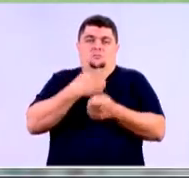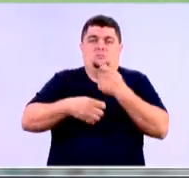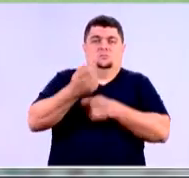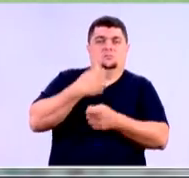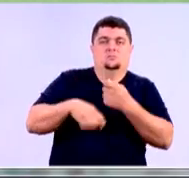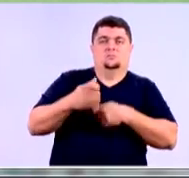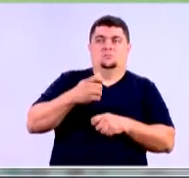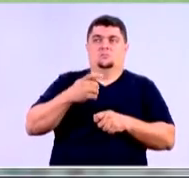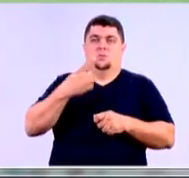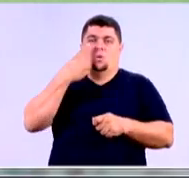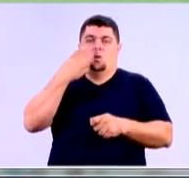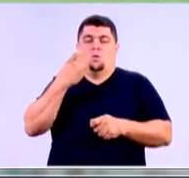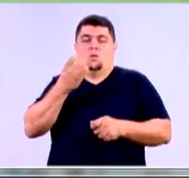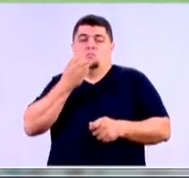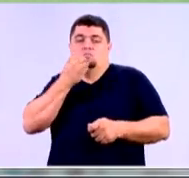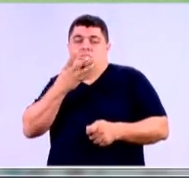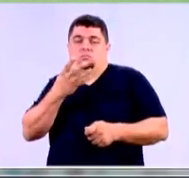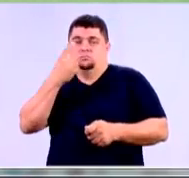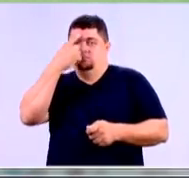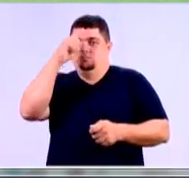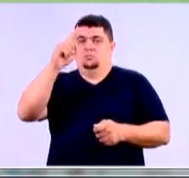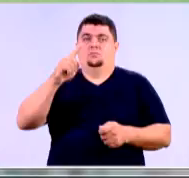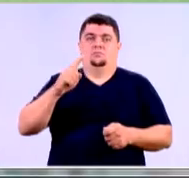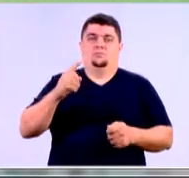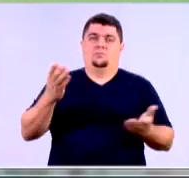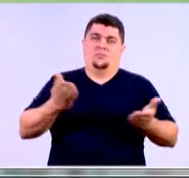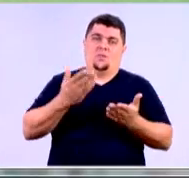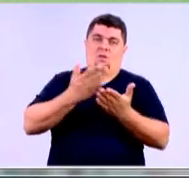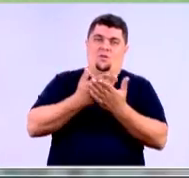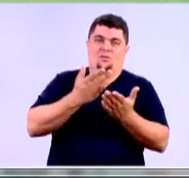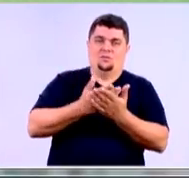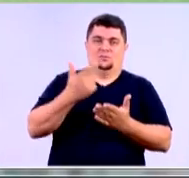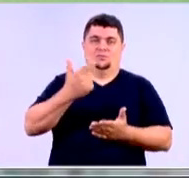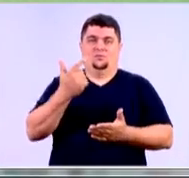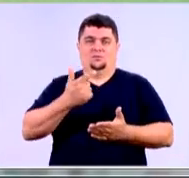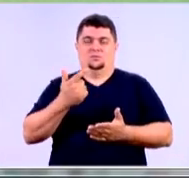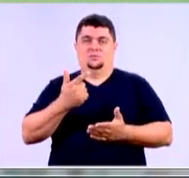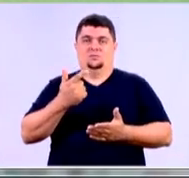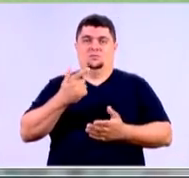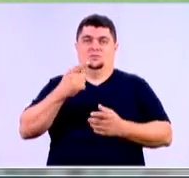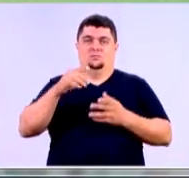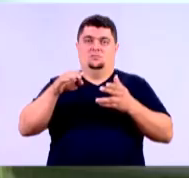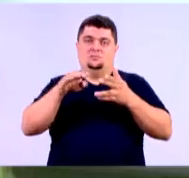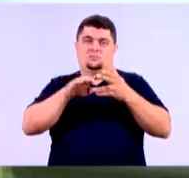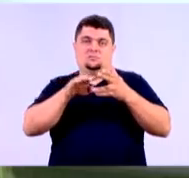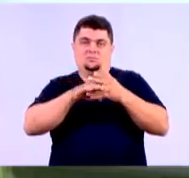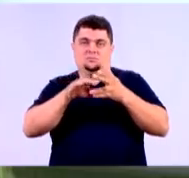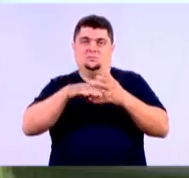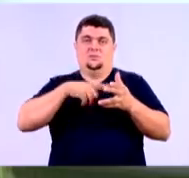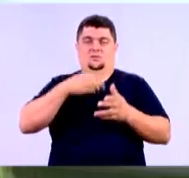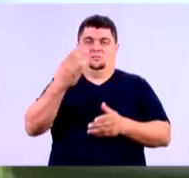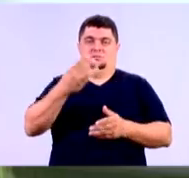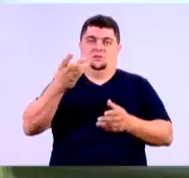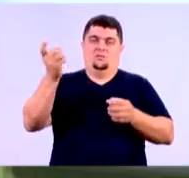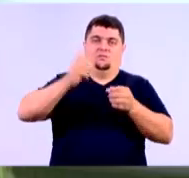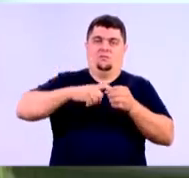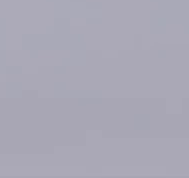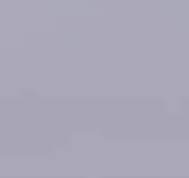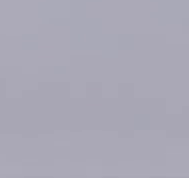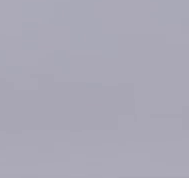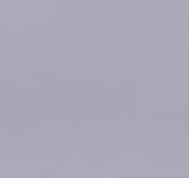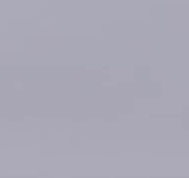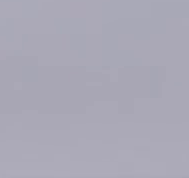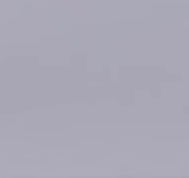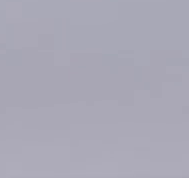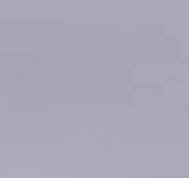Empreendedorismo e o olhar crítico para o negócio. Gente, essa é a nossa teleaula número 2. Depois do intervalo, retornaremos com a teleaula número 3 da nossa disciplina.